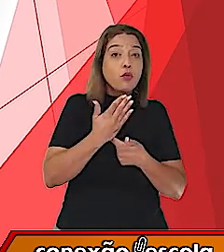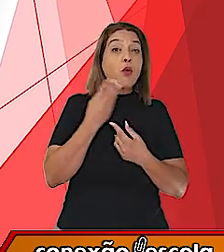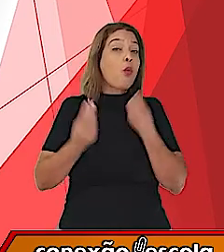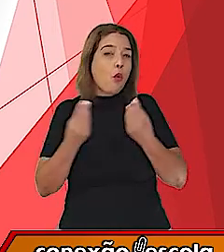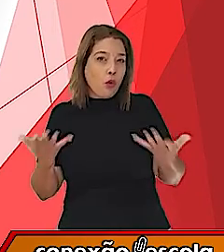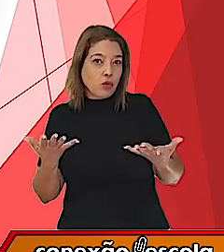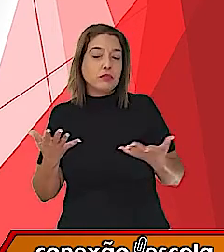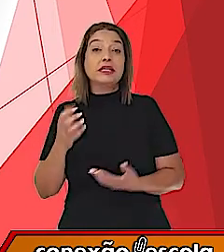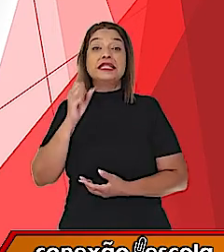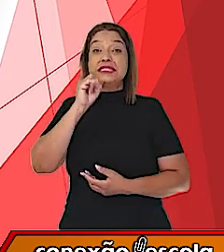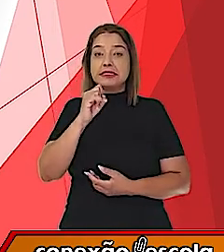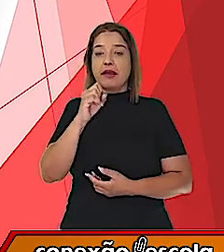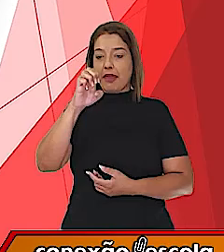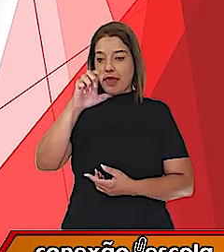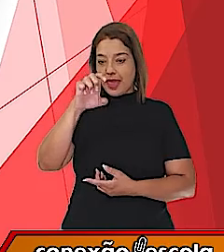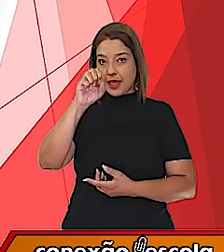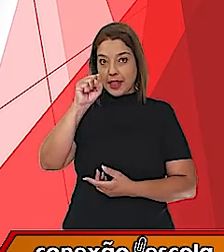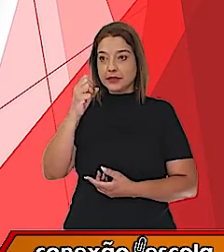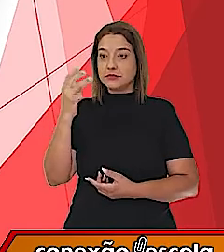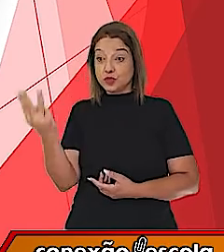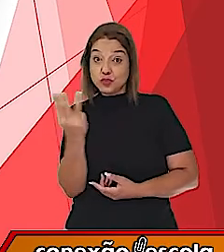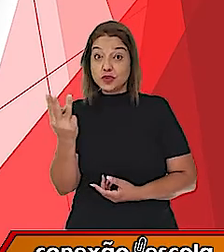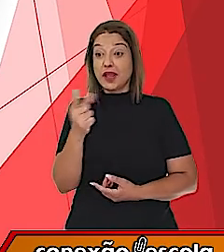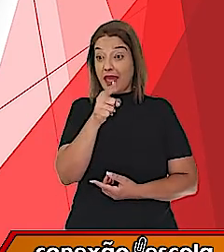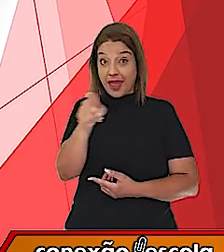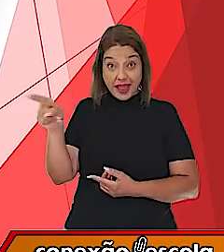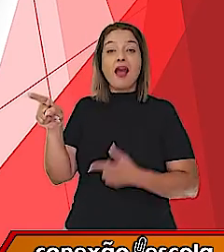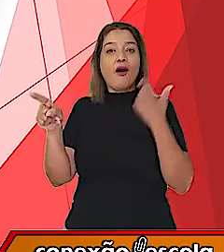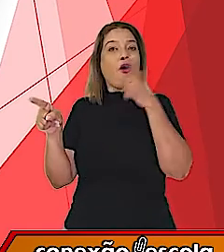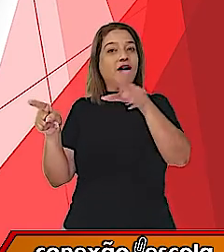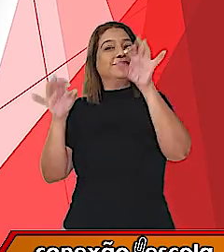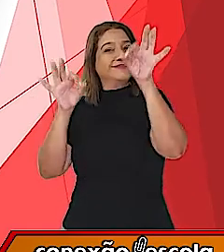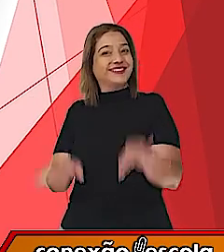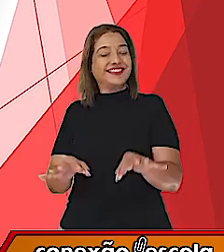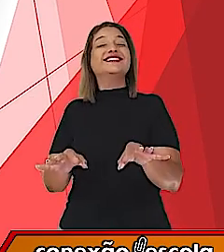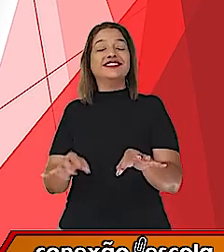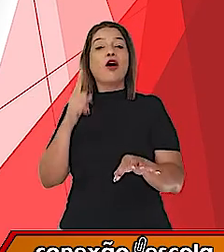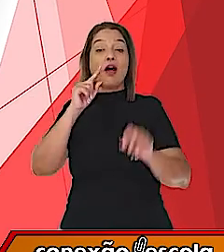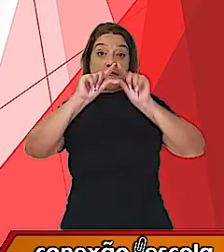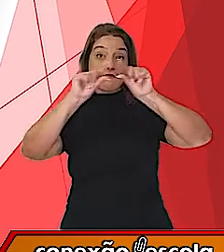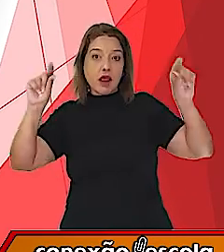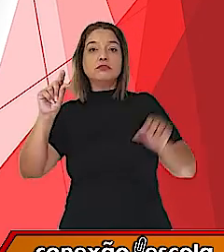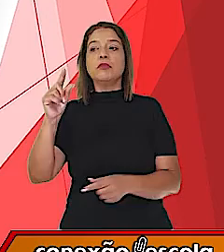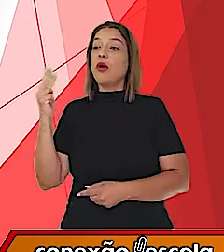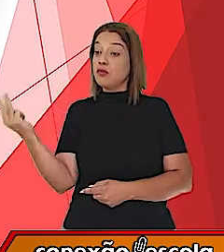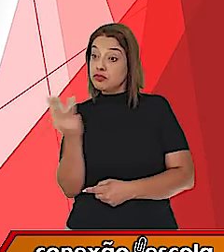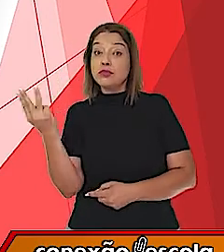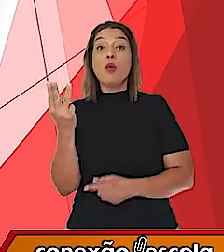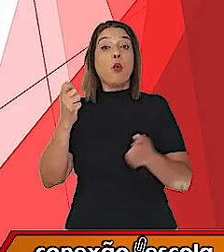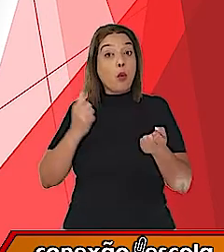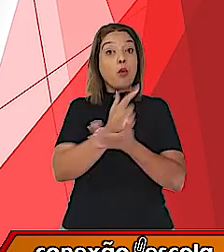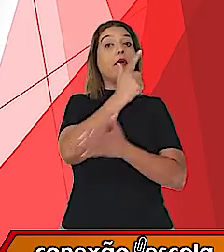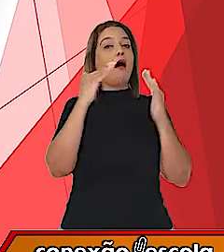Se você disse eles, você acertou. A frase poderia ficar: eles compraram uma